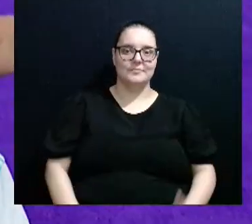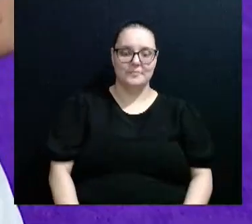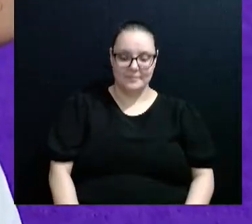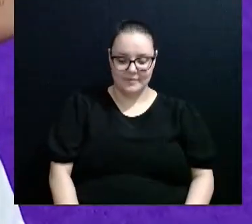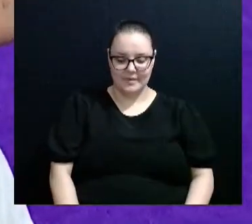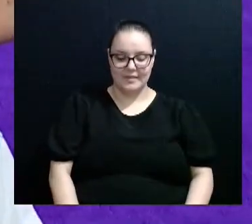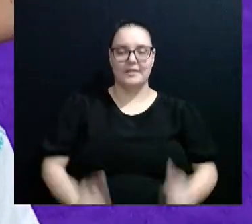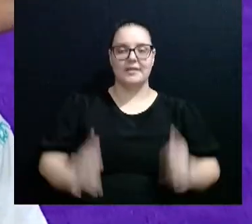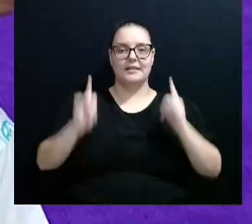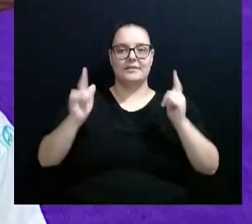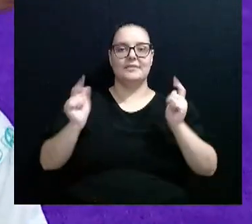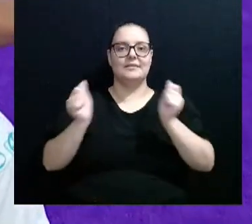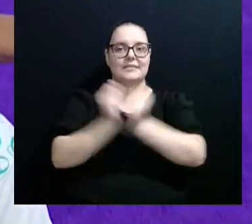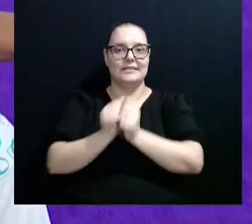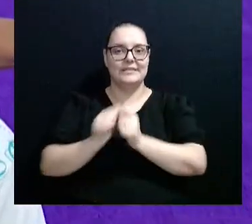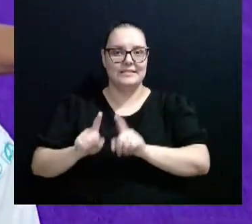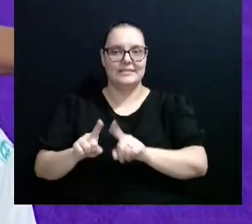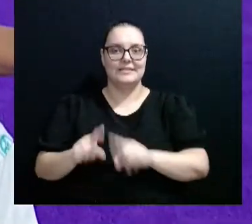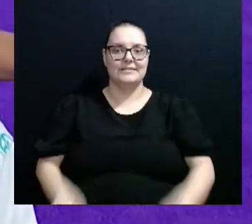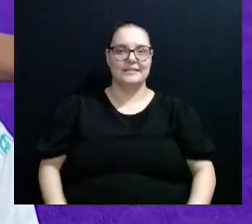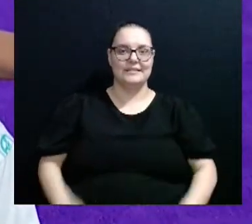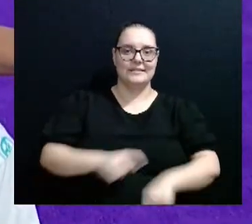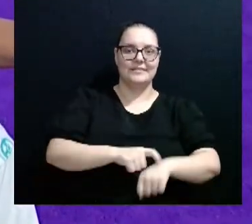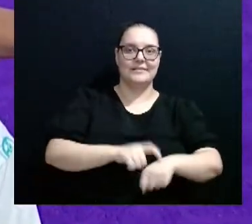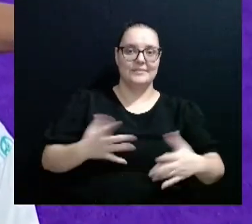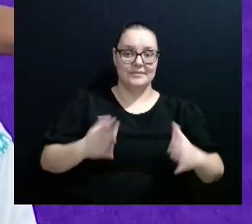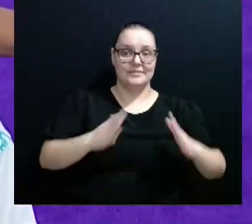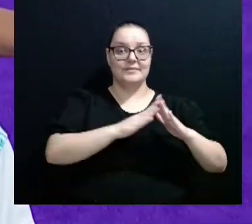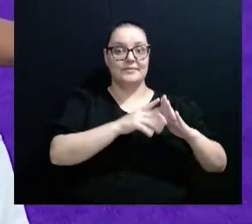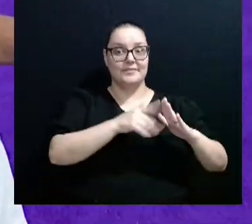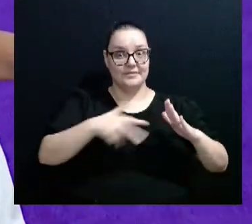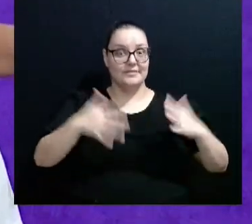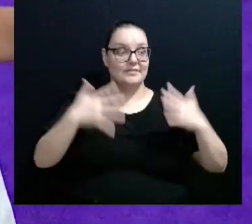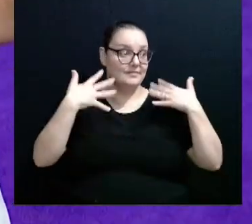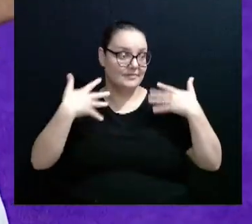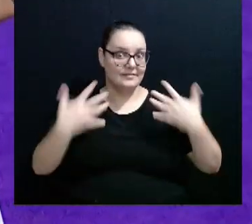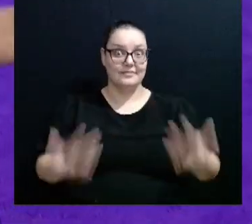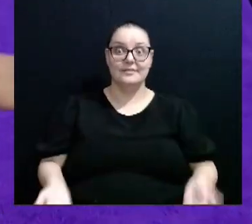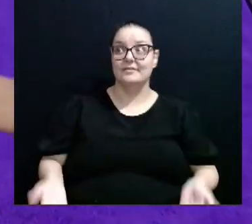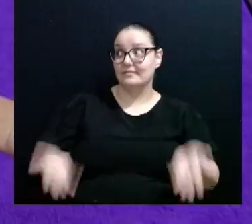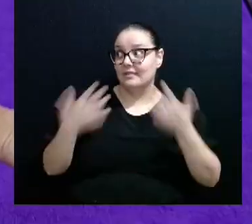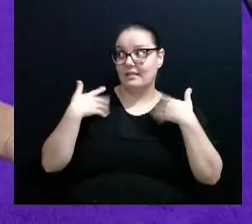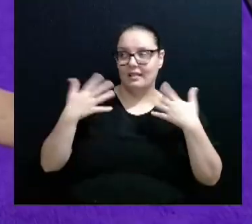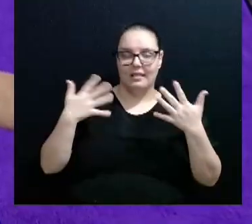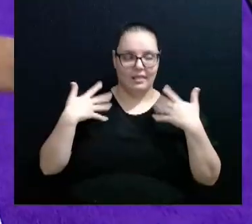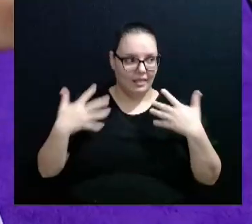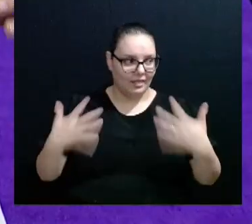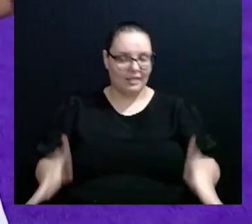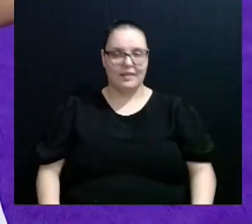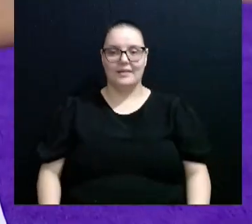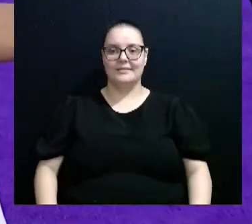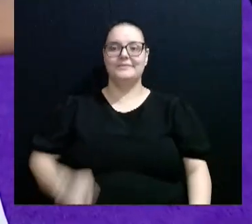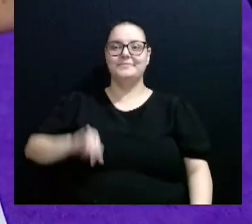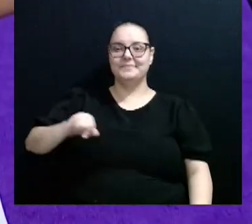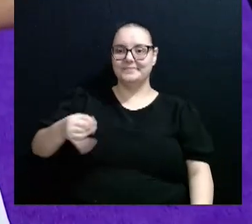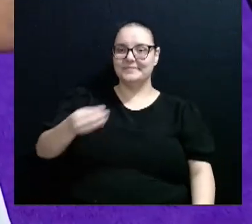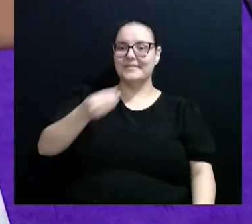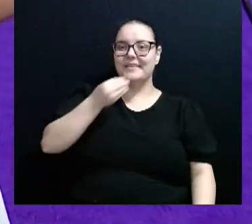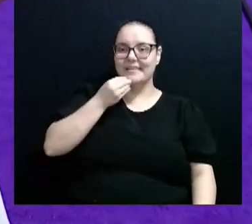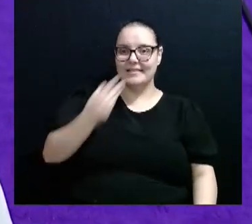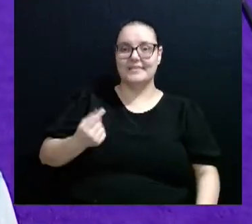junto, é um momento de sair de casa no verão, né, com esse calor. E aproveitar, assim, cada